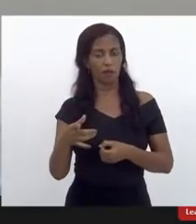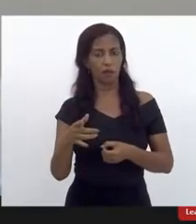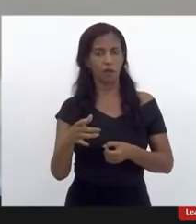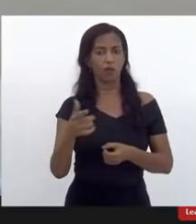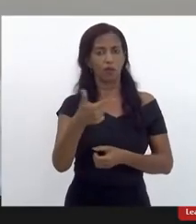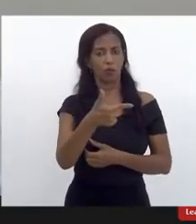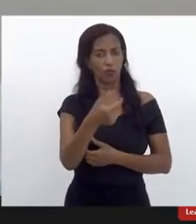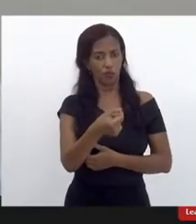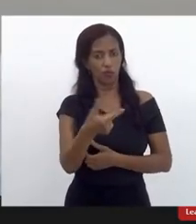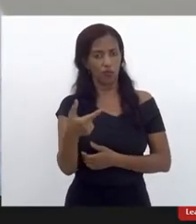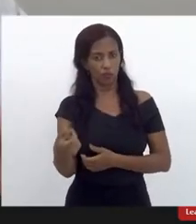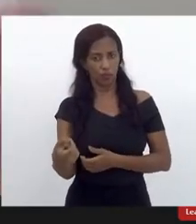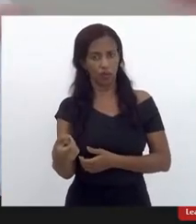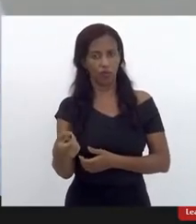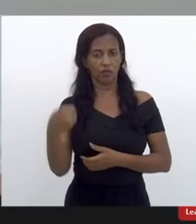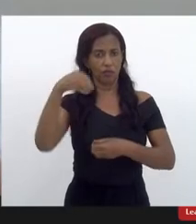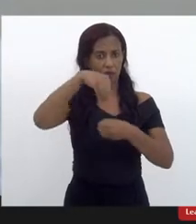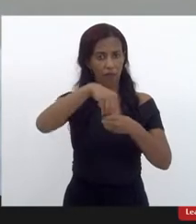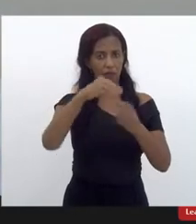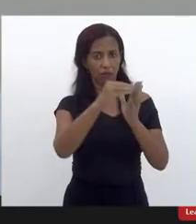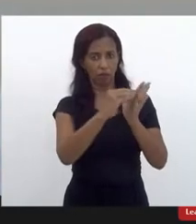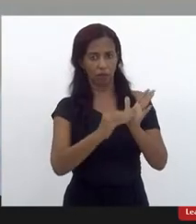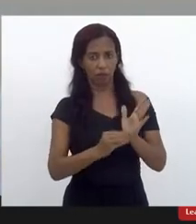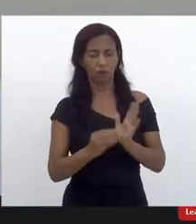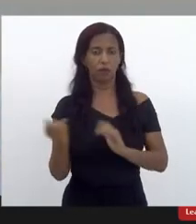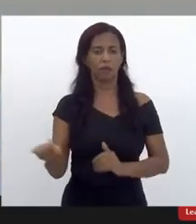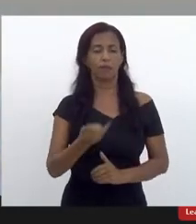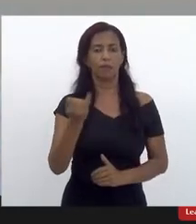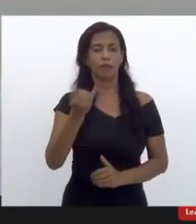de 2020, né? Está dentro dos indicadores